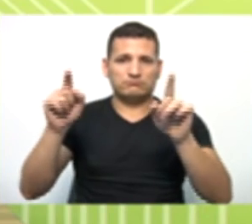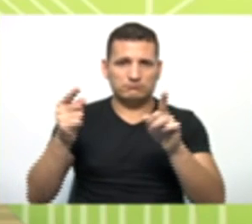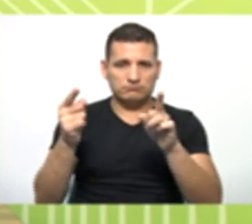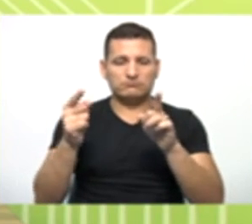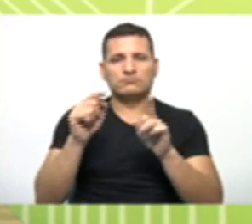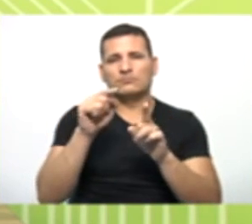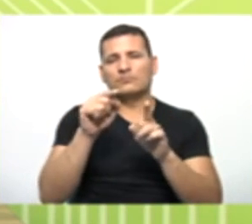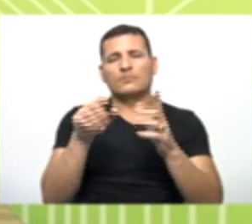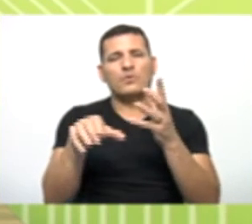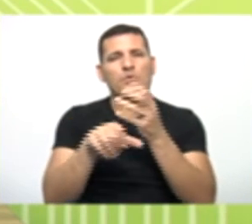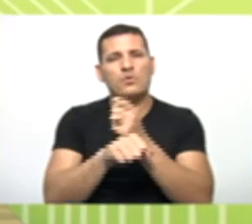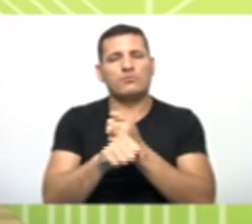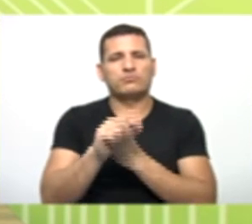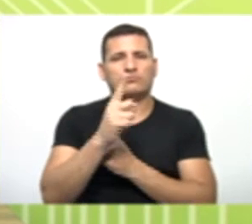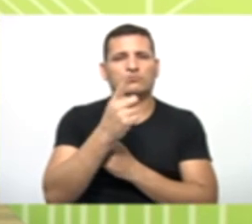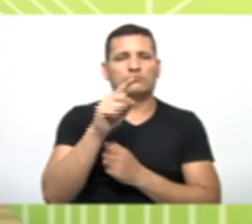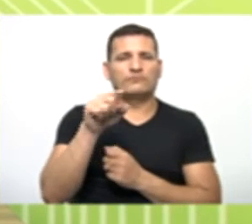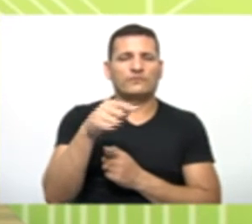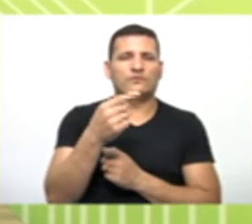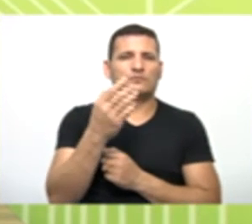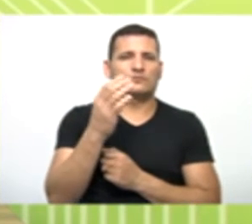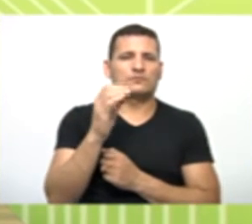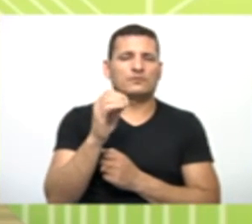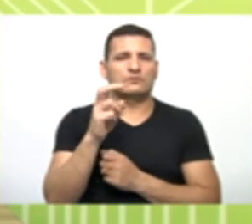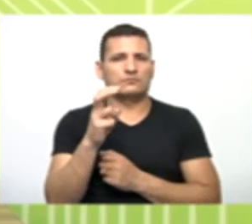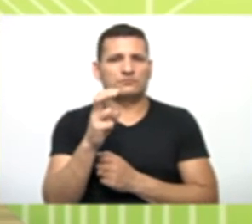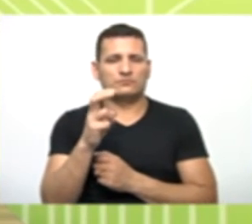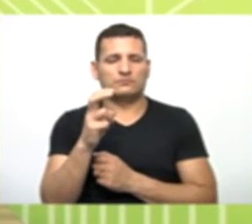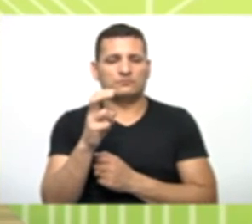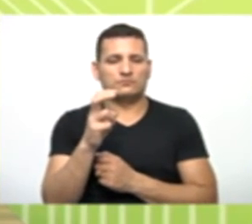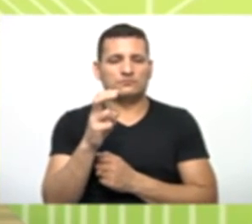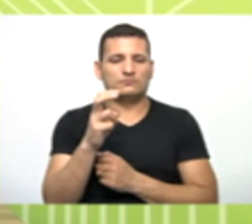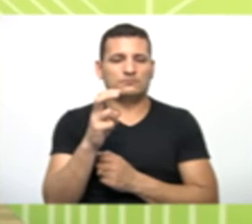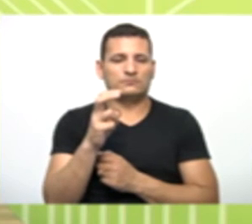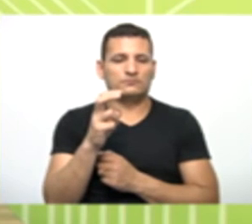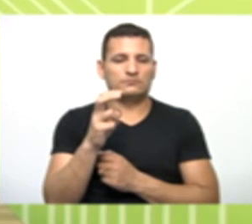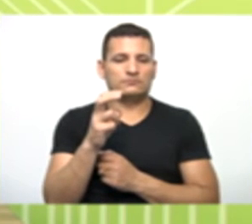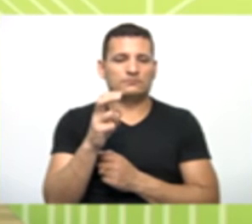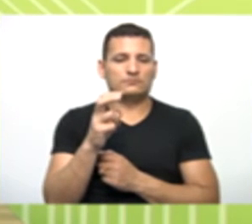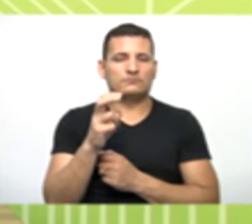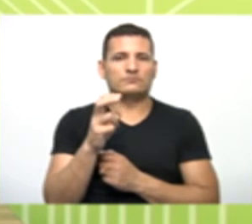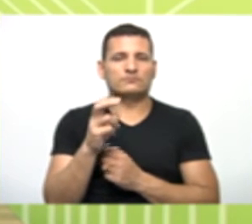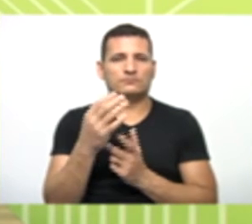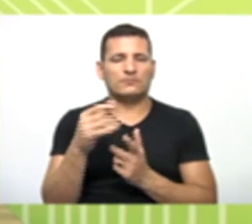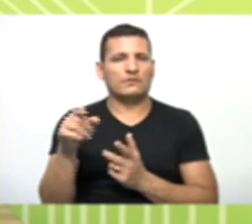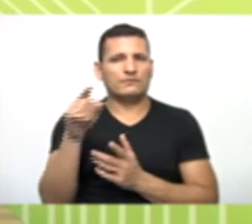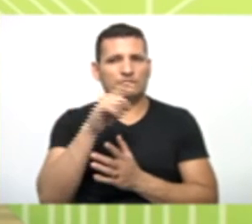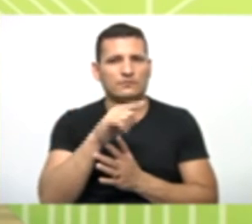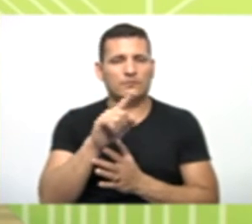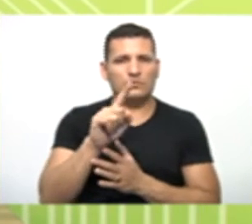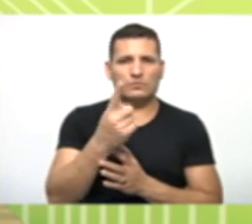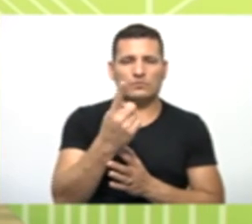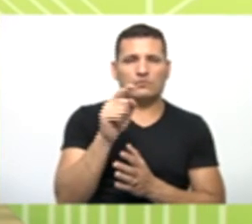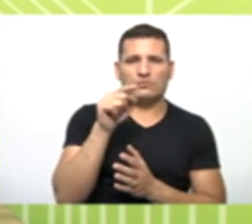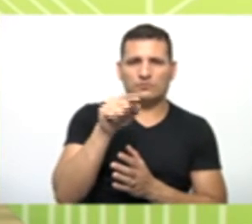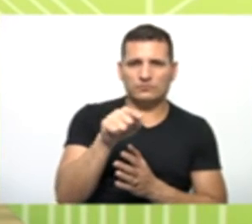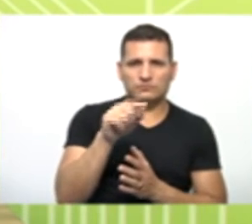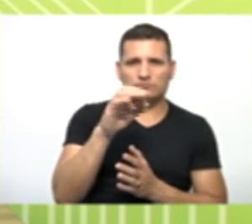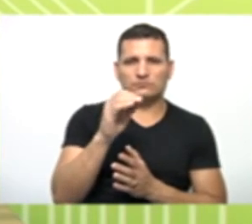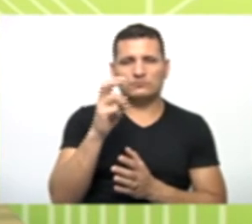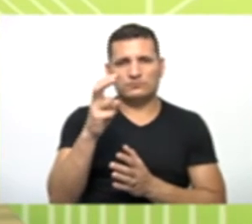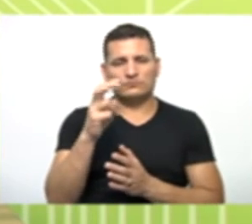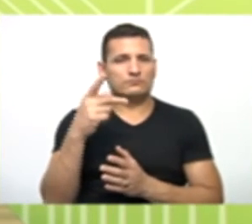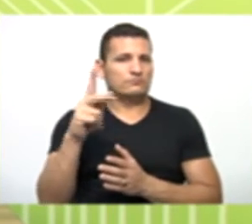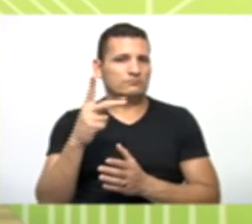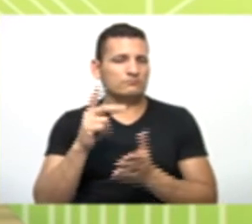mais 0,05 vai dar 1,05, ok? E aí vocês 1,05 na sua